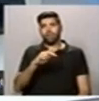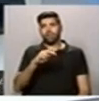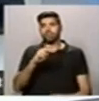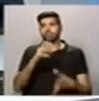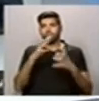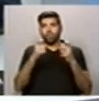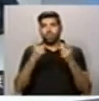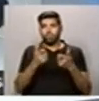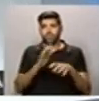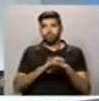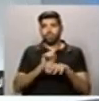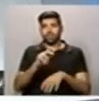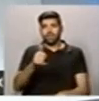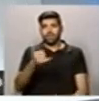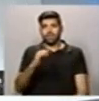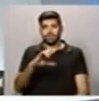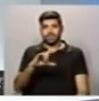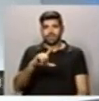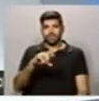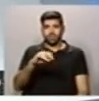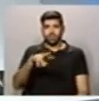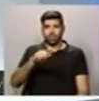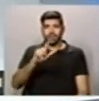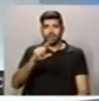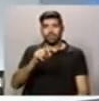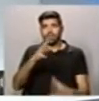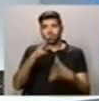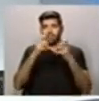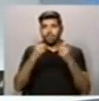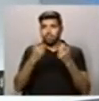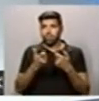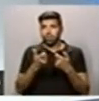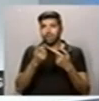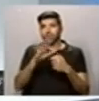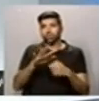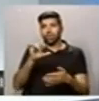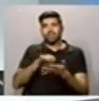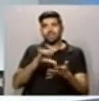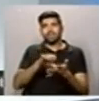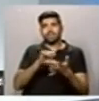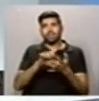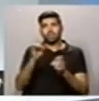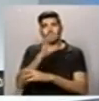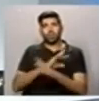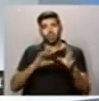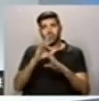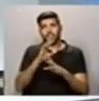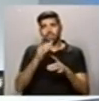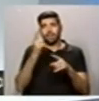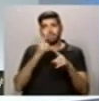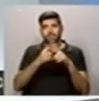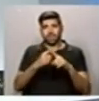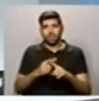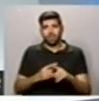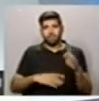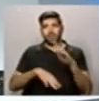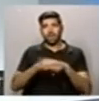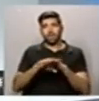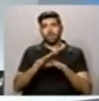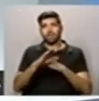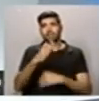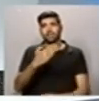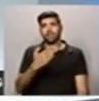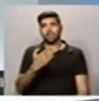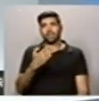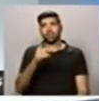a parte leste do continente europeu, também pouca nebulosidade em algumas regiões do centro do continente europeu, Amsterdão com uma máxima de